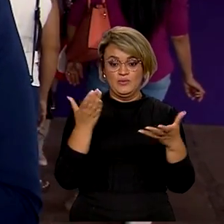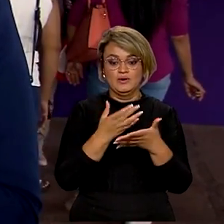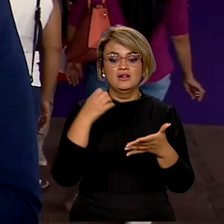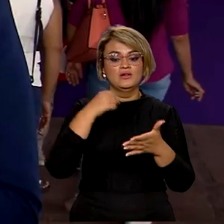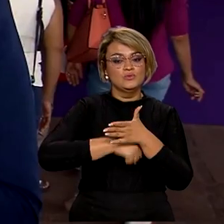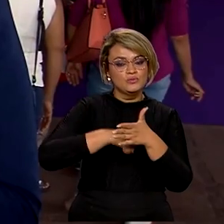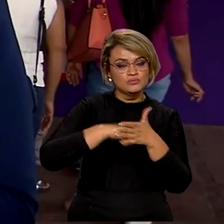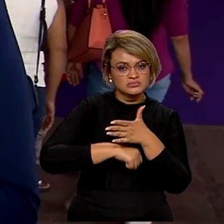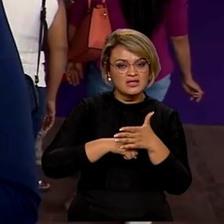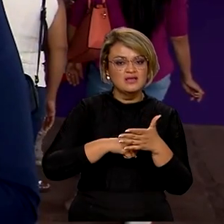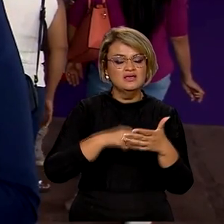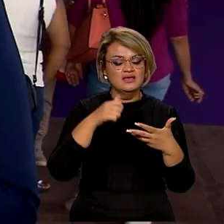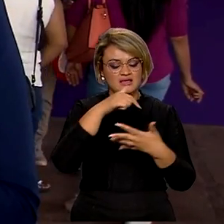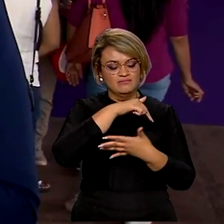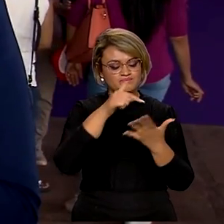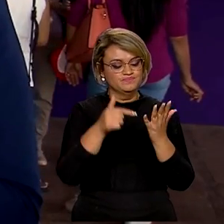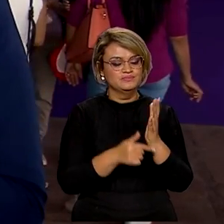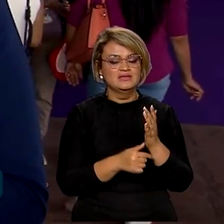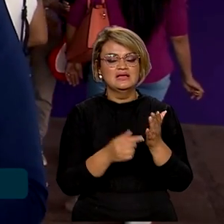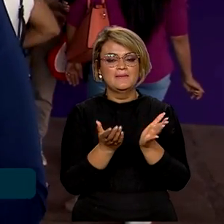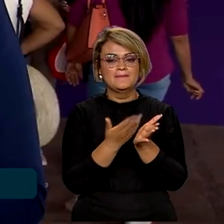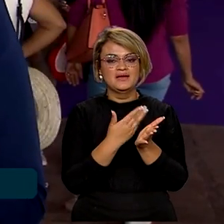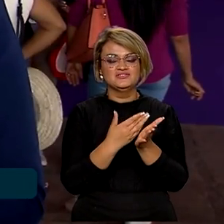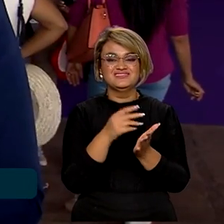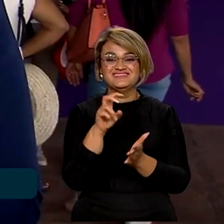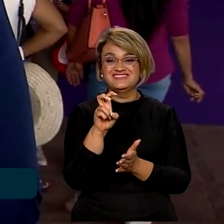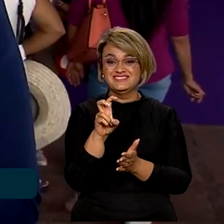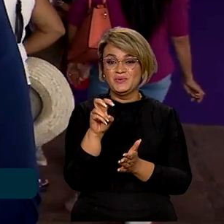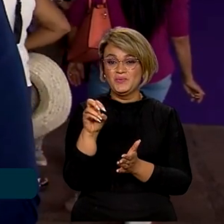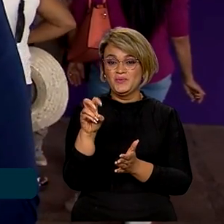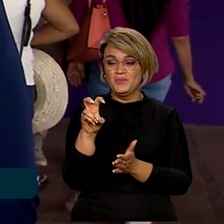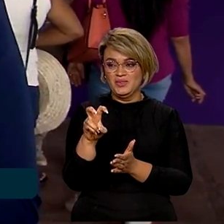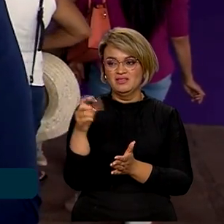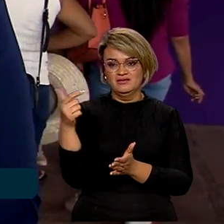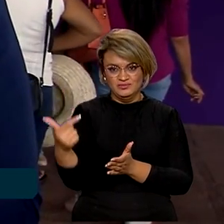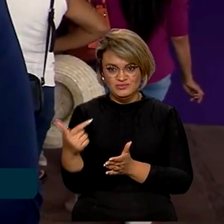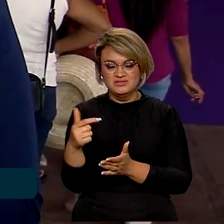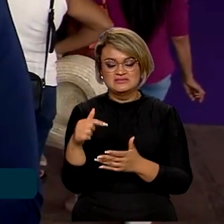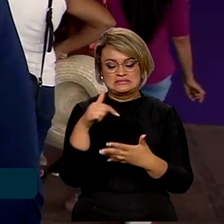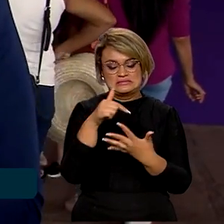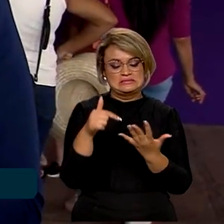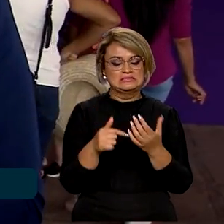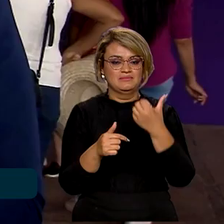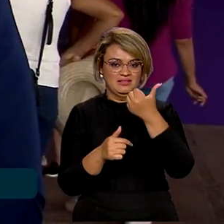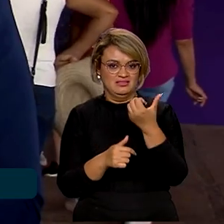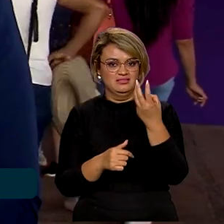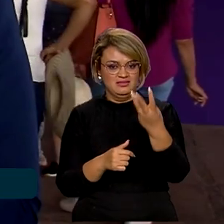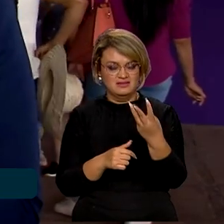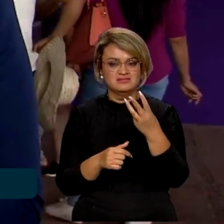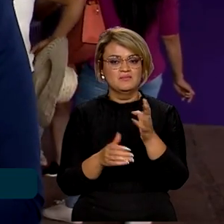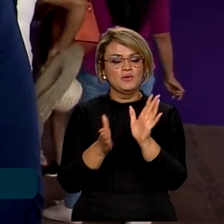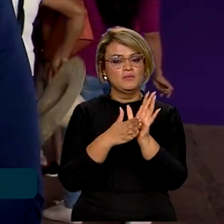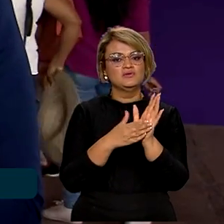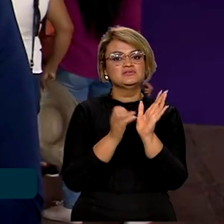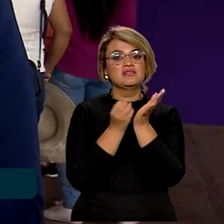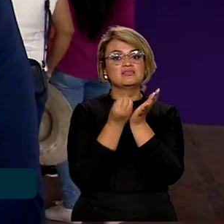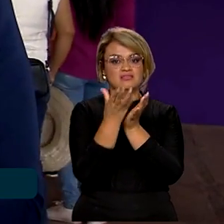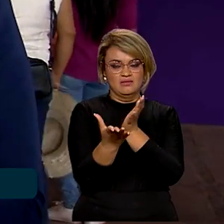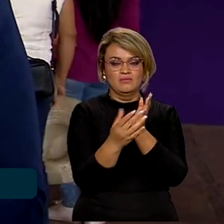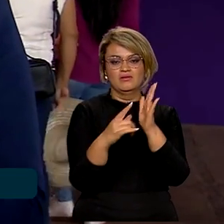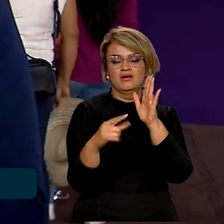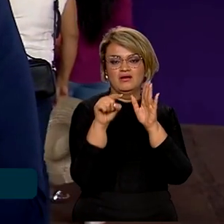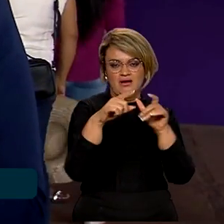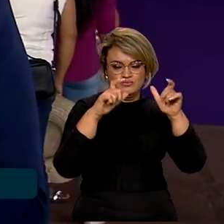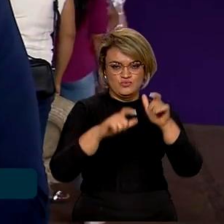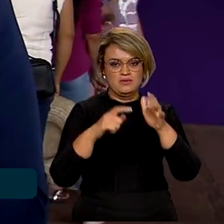foram reunidas em 52 páginas e 13 eixos temáticos. A proposta foi entregue durante reunião no Palácio do